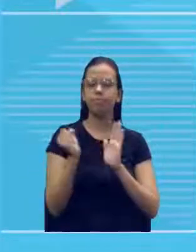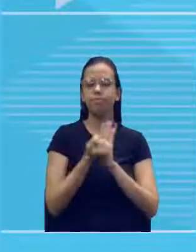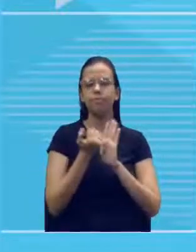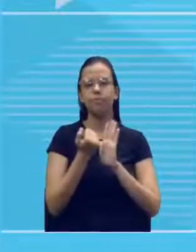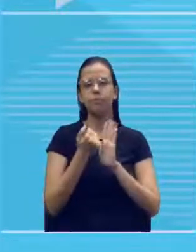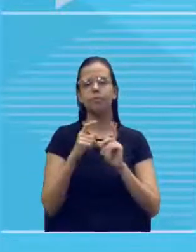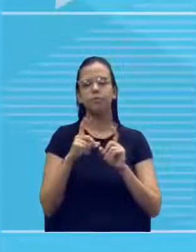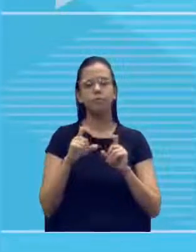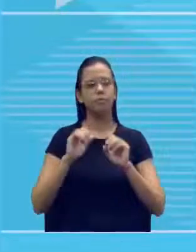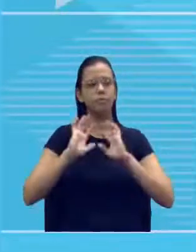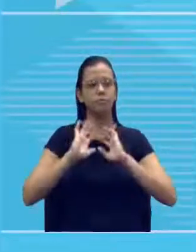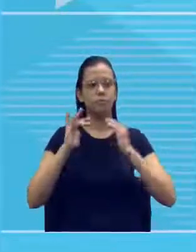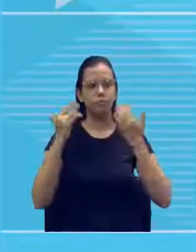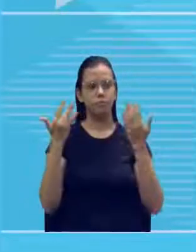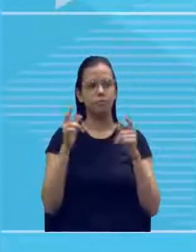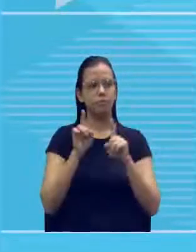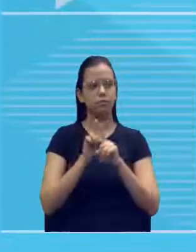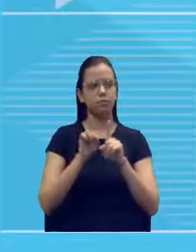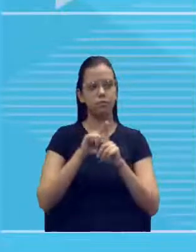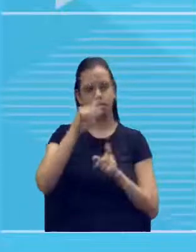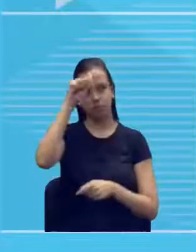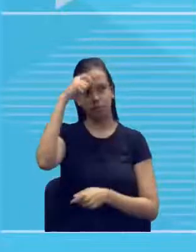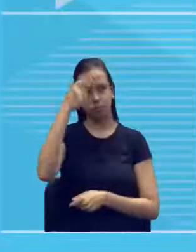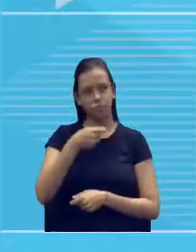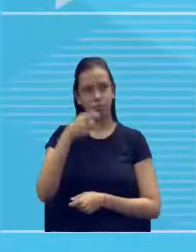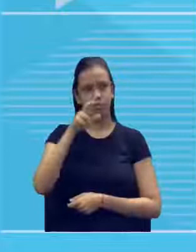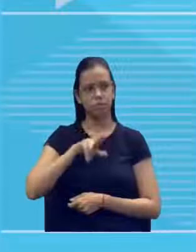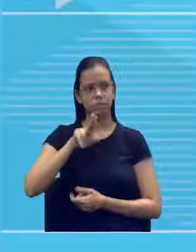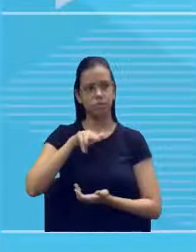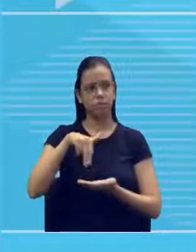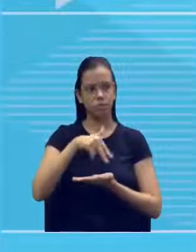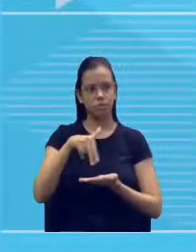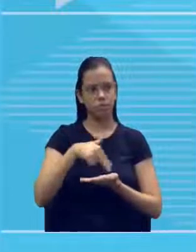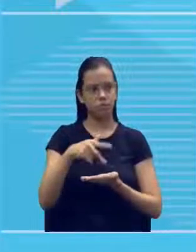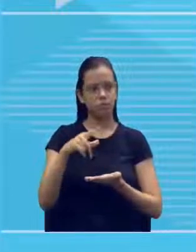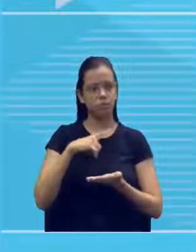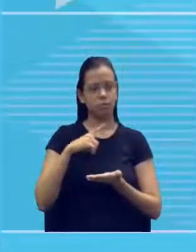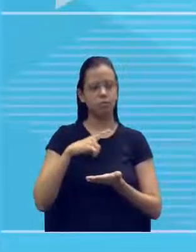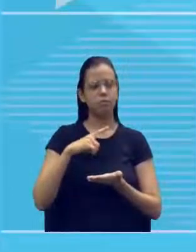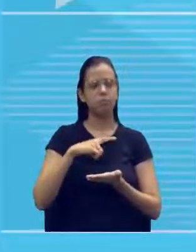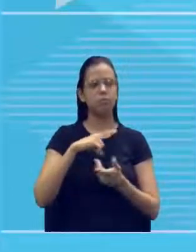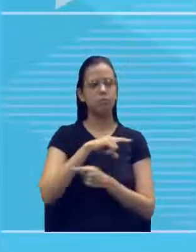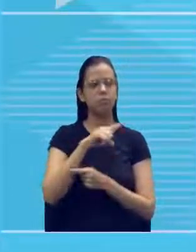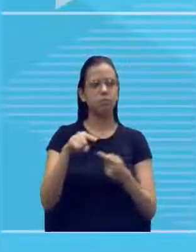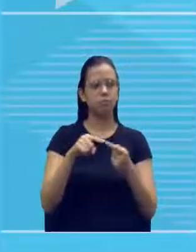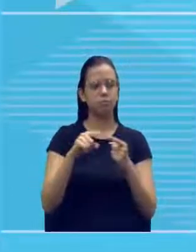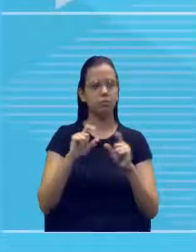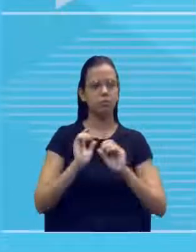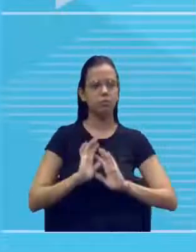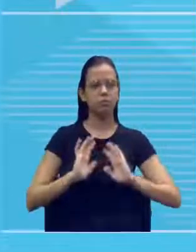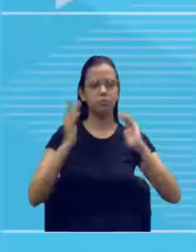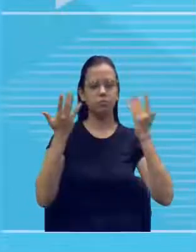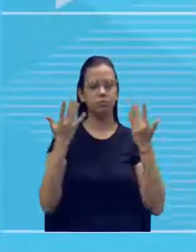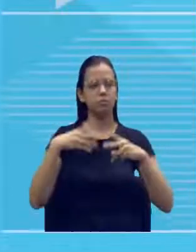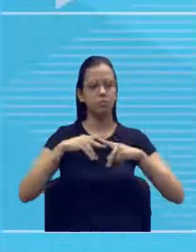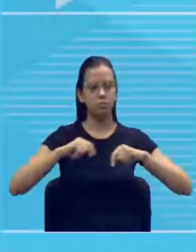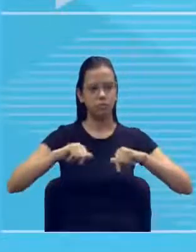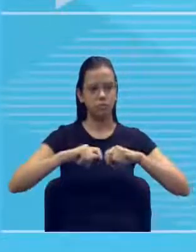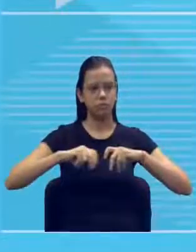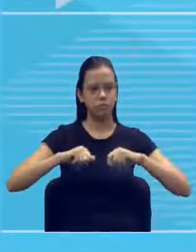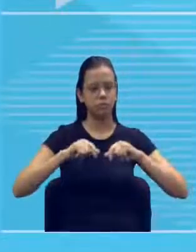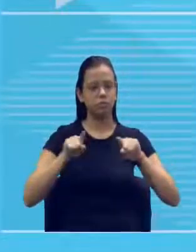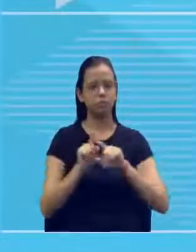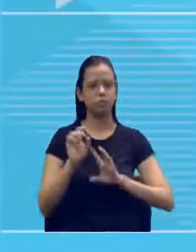Os rituais e oferendas em forma de dança têm o sentido de festejar a terra e